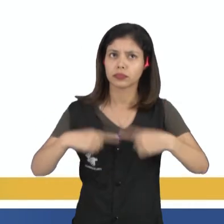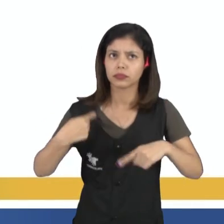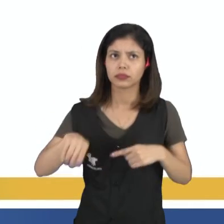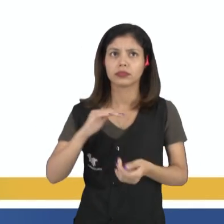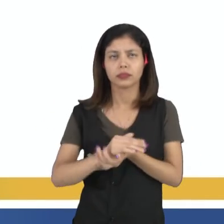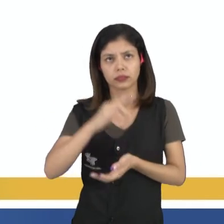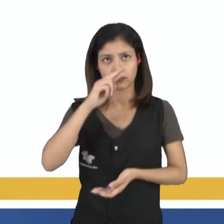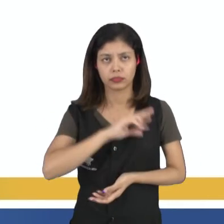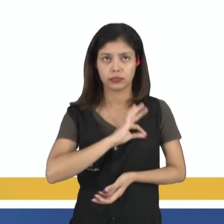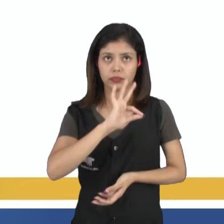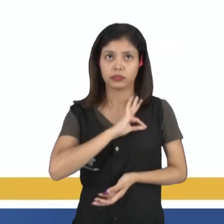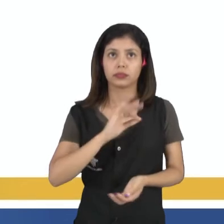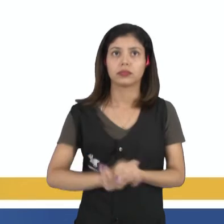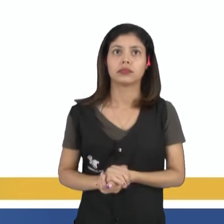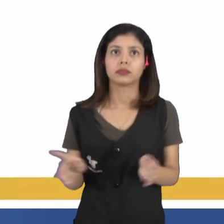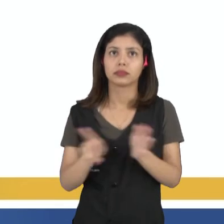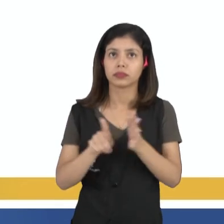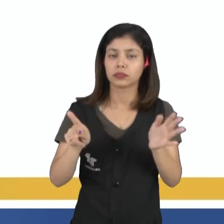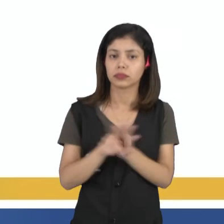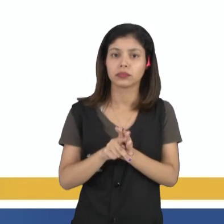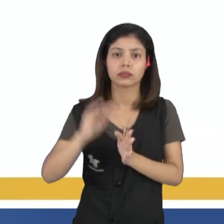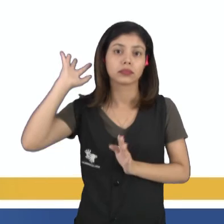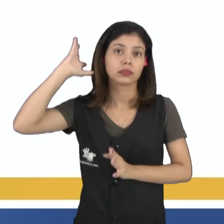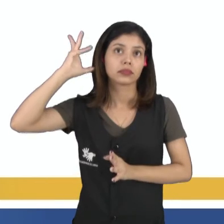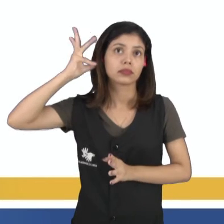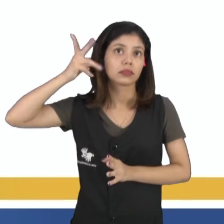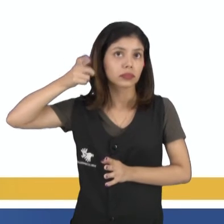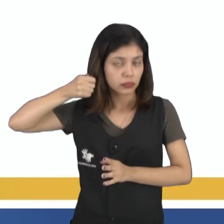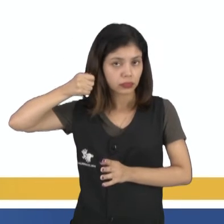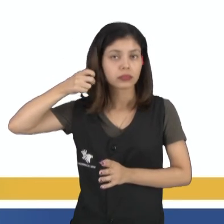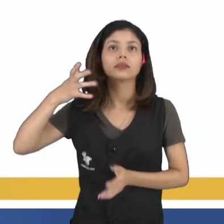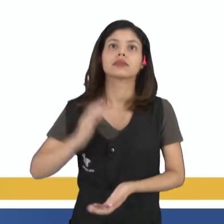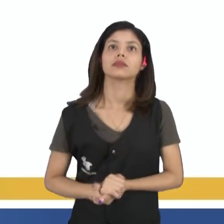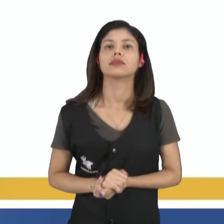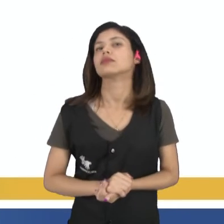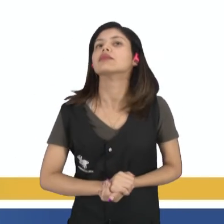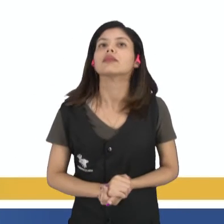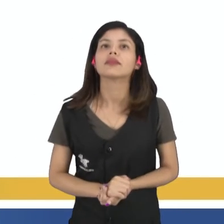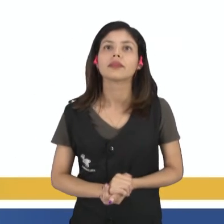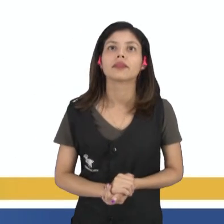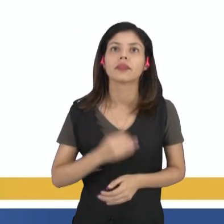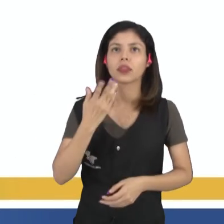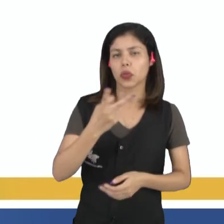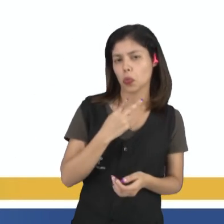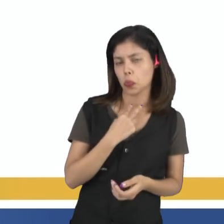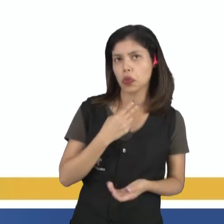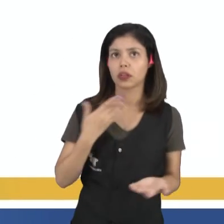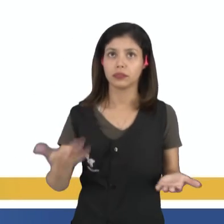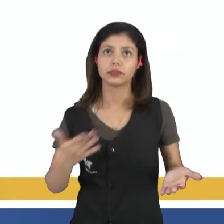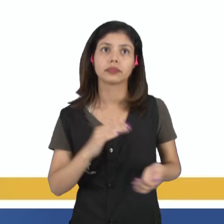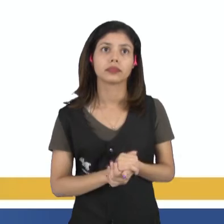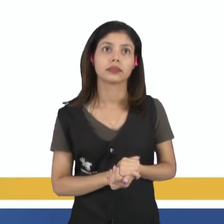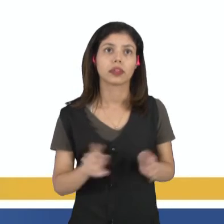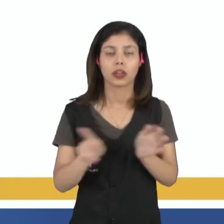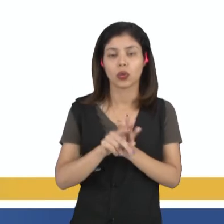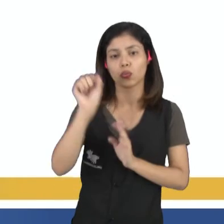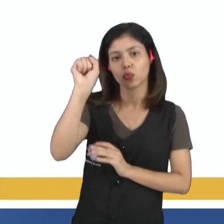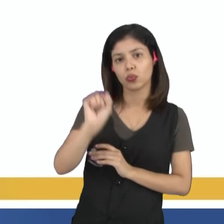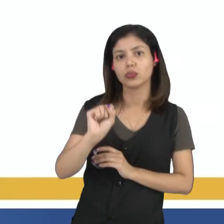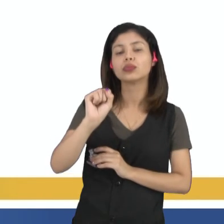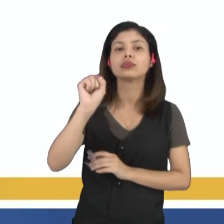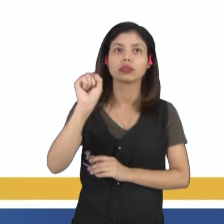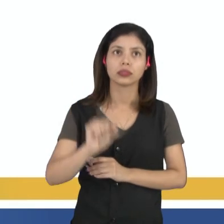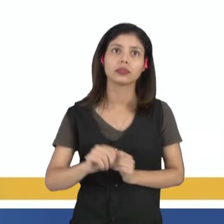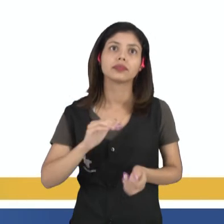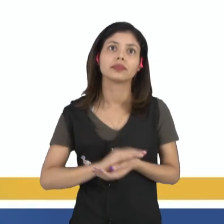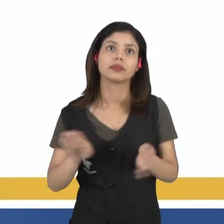as políticas militares estabelecidas desde Dom João sexto para ocupação das fronteiras do